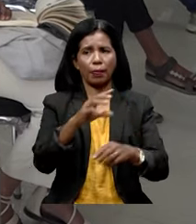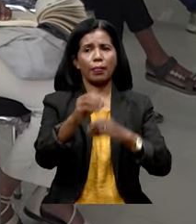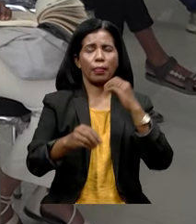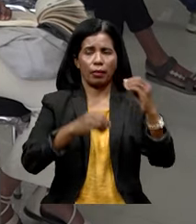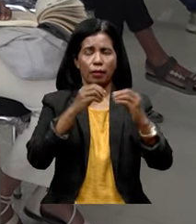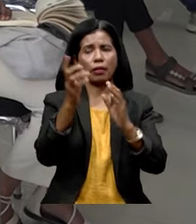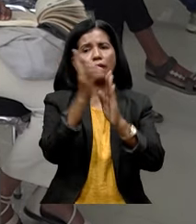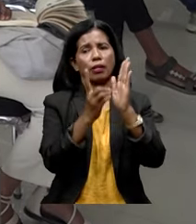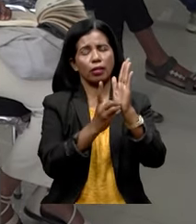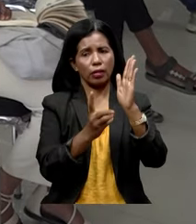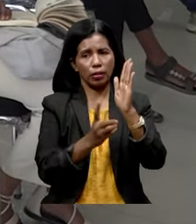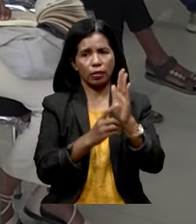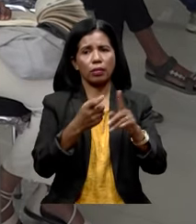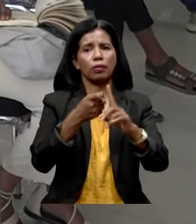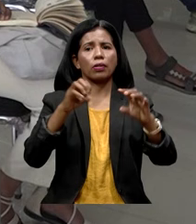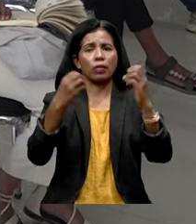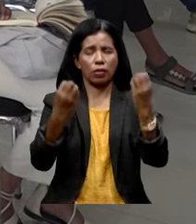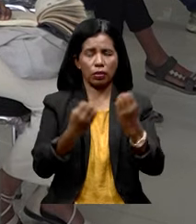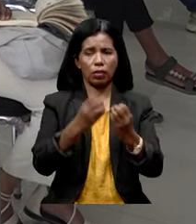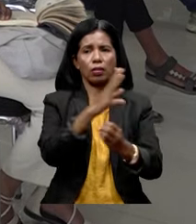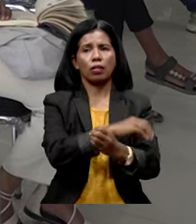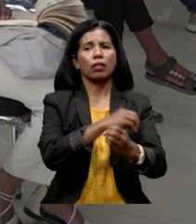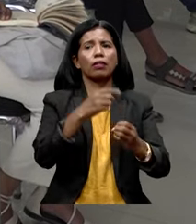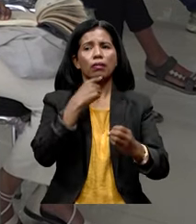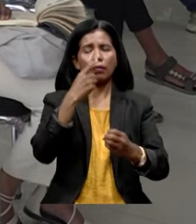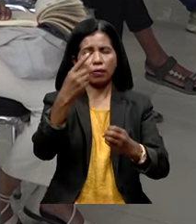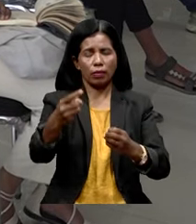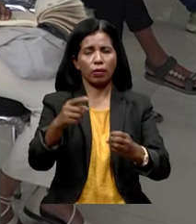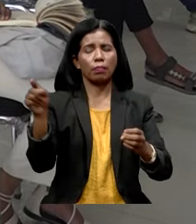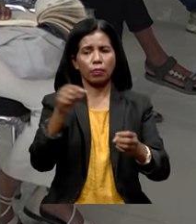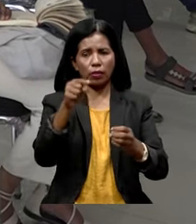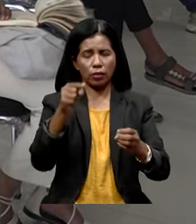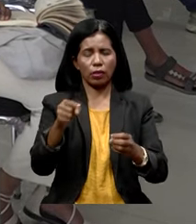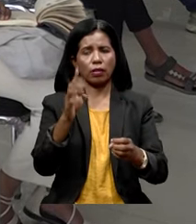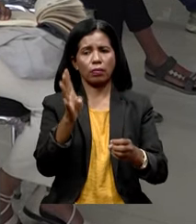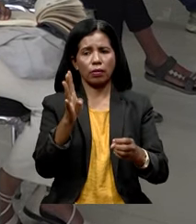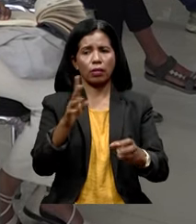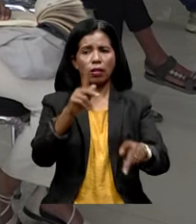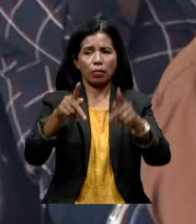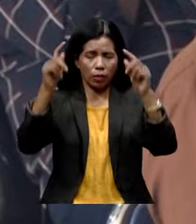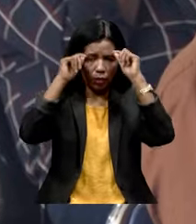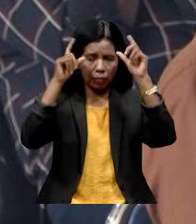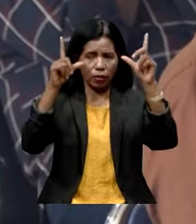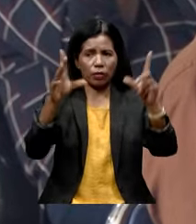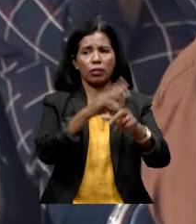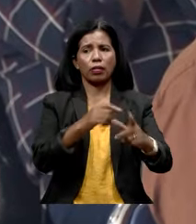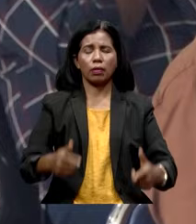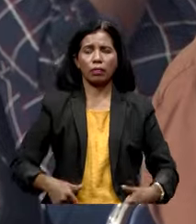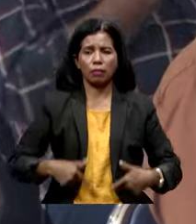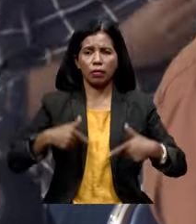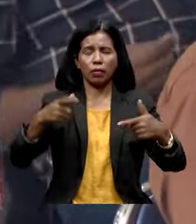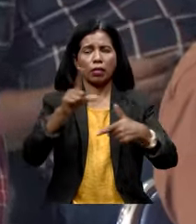levantamento dado se organização não-governamental Balun Katak, por cento atnulo reis em população Timor-Leste, sem mores e a